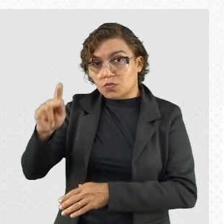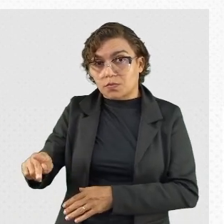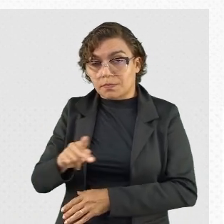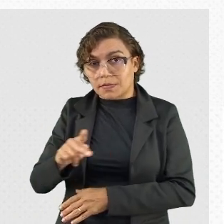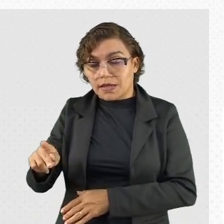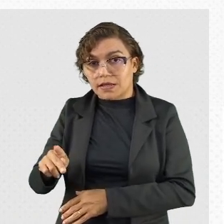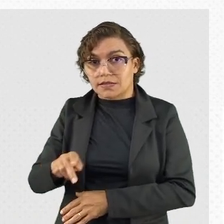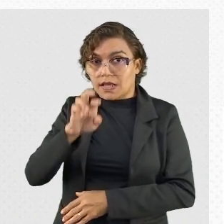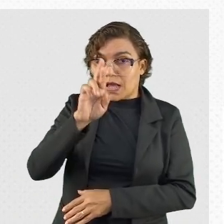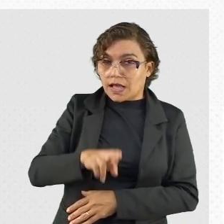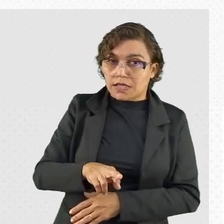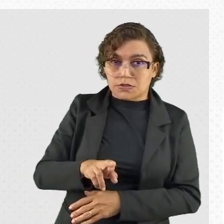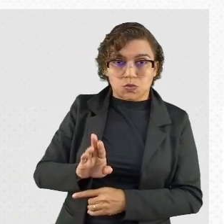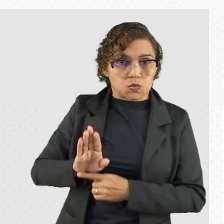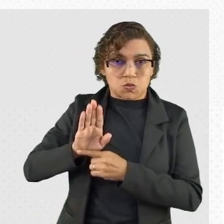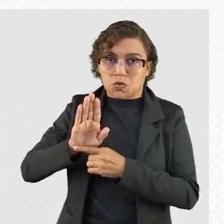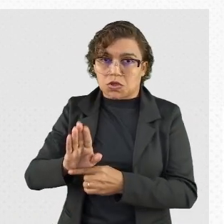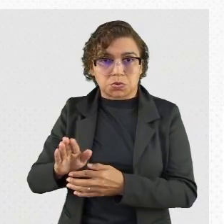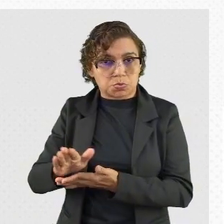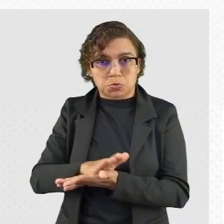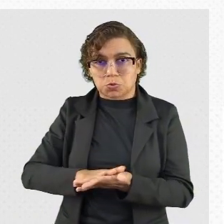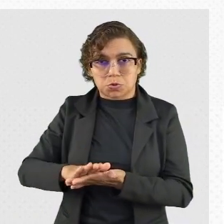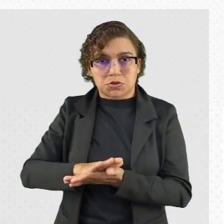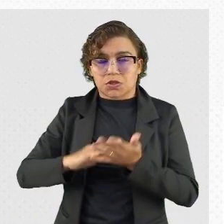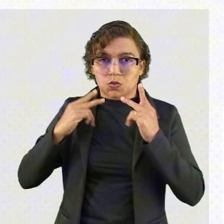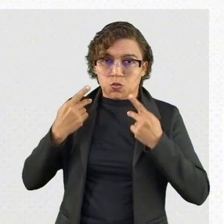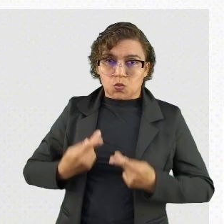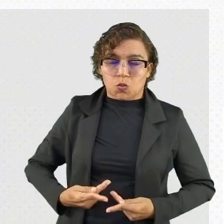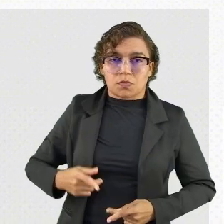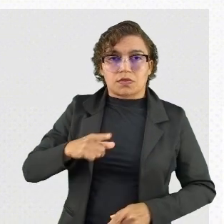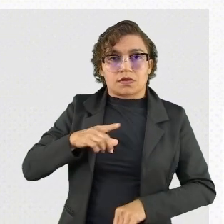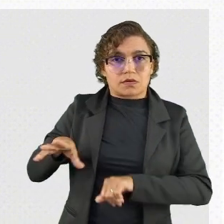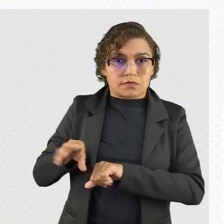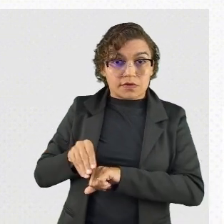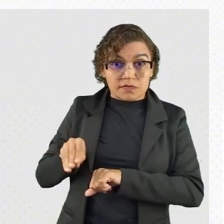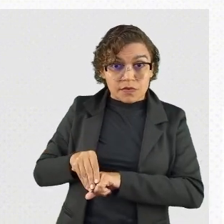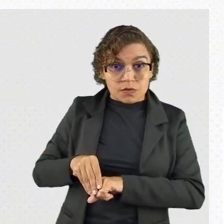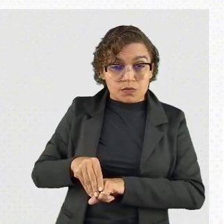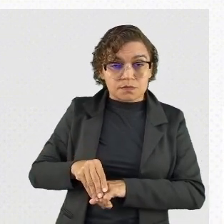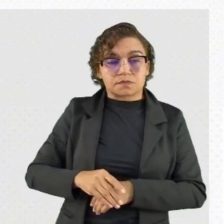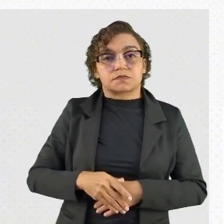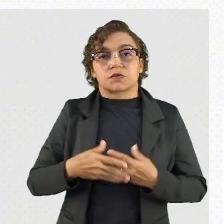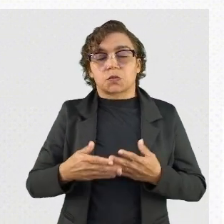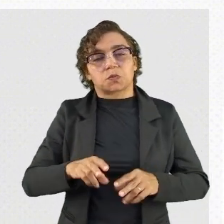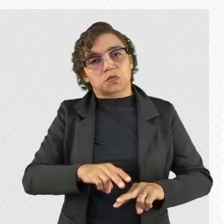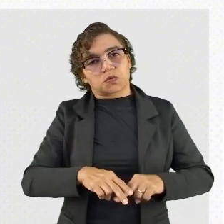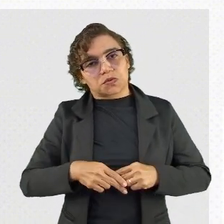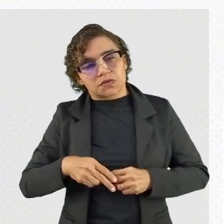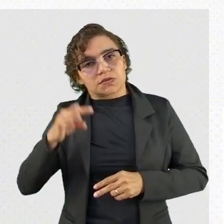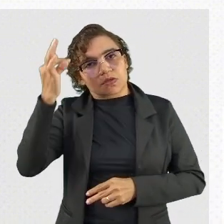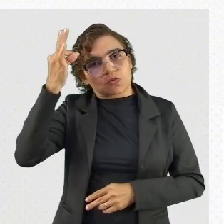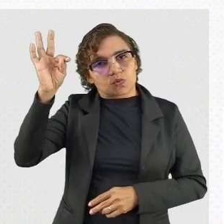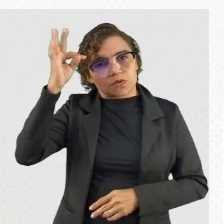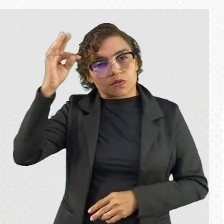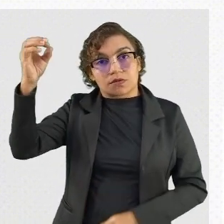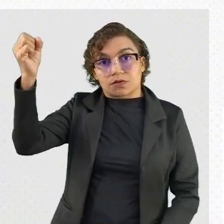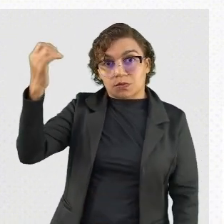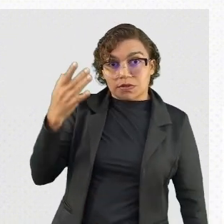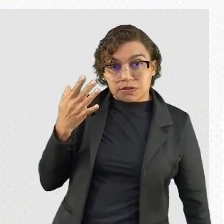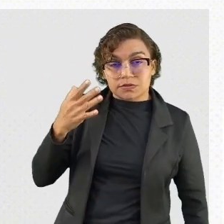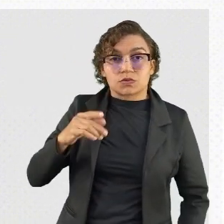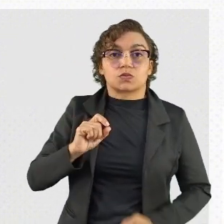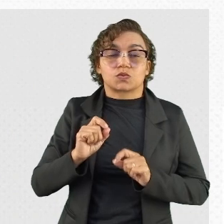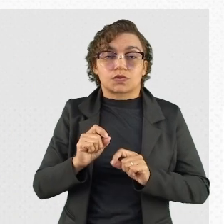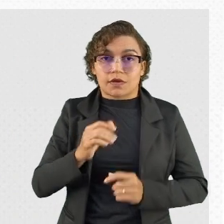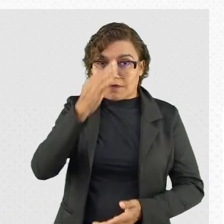não contribui em nada para o homem chegar ao conhecimento, né? Por isso aquela teoria da iluminação, de